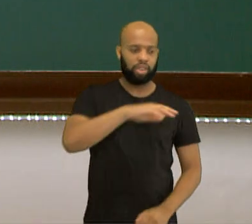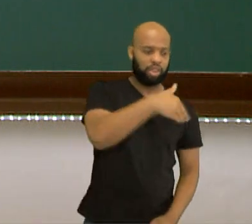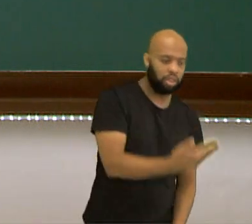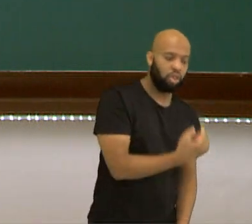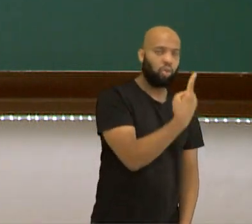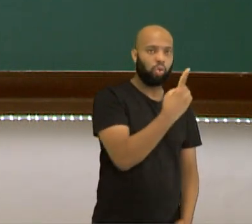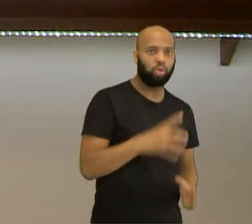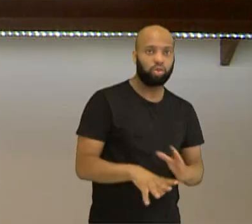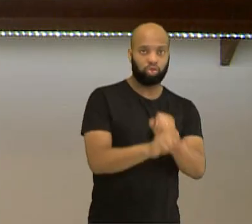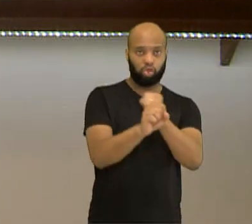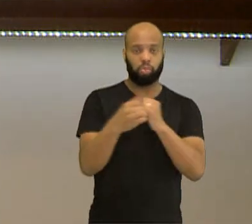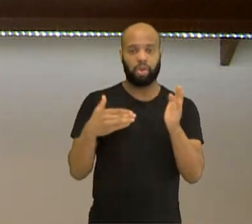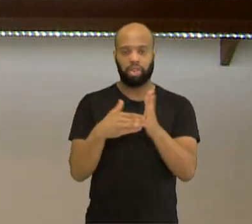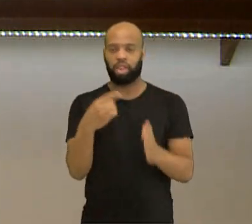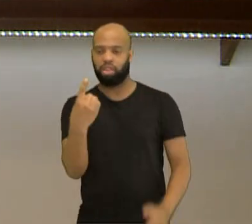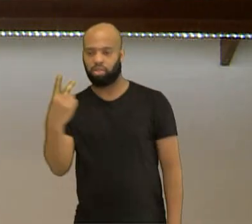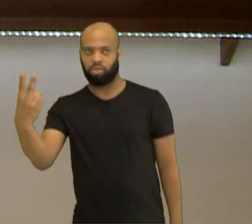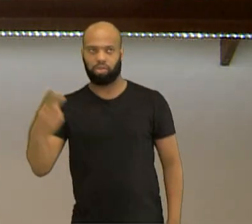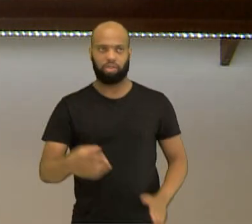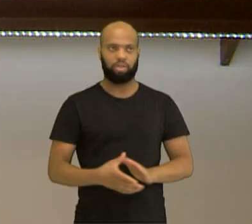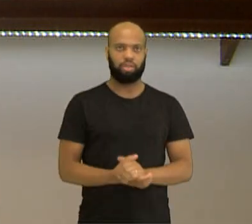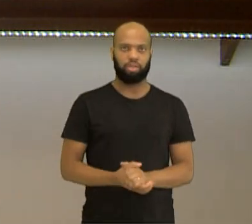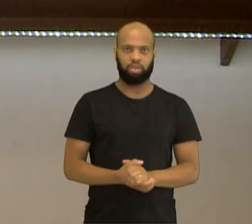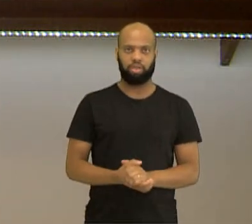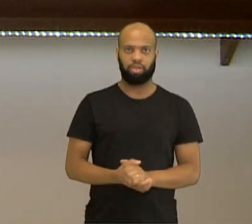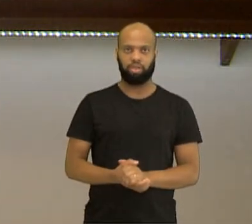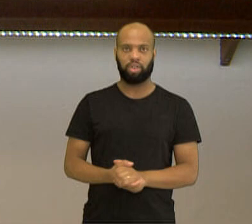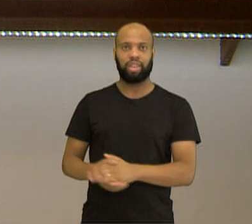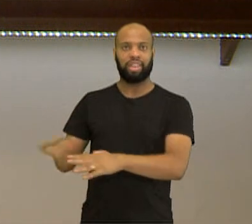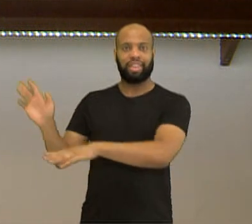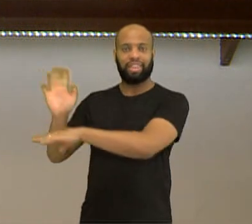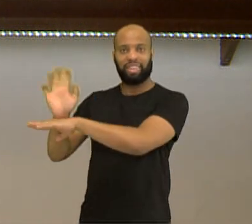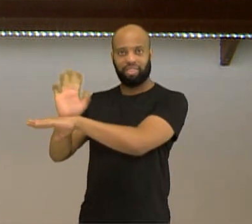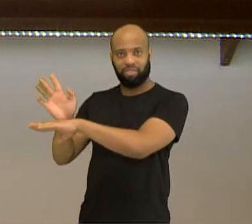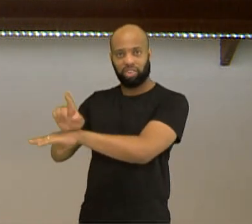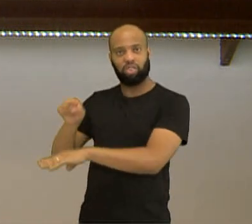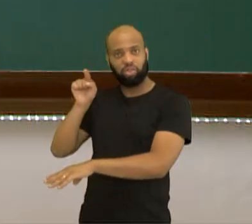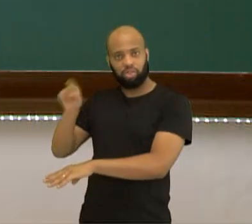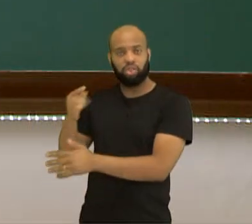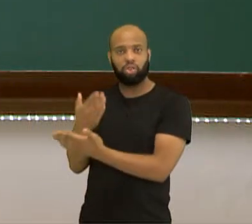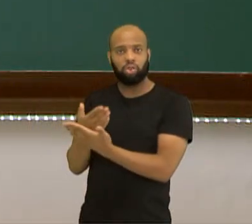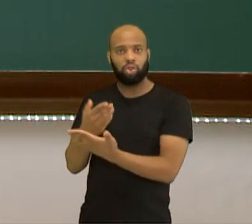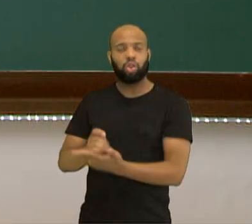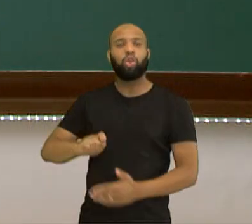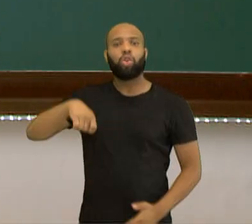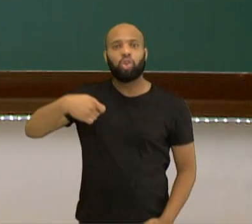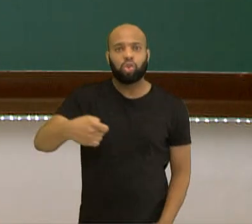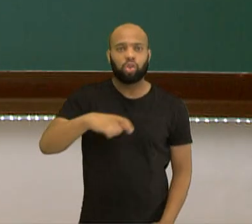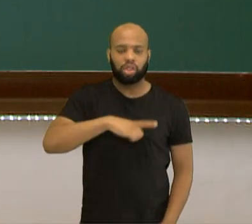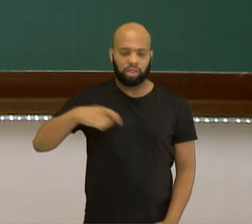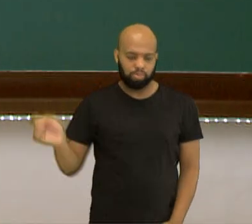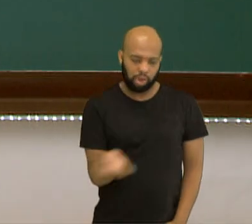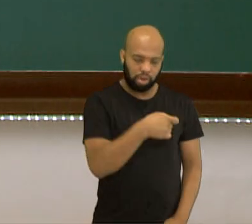são de 12 pontos, tá? Então, nesse vídeo nós falamos sobre o